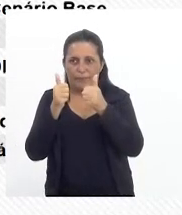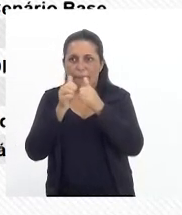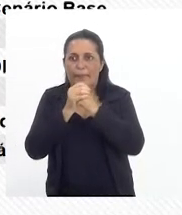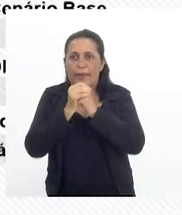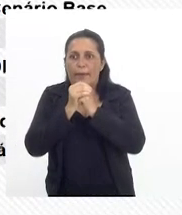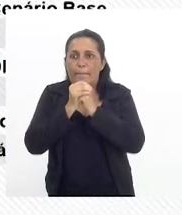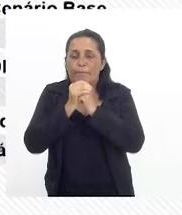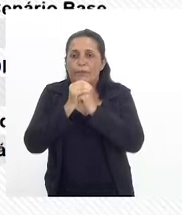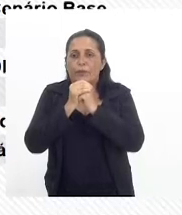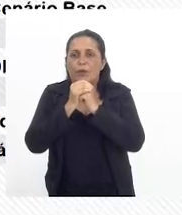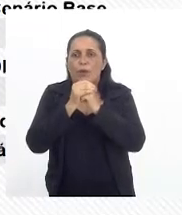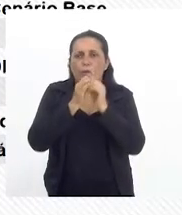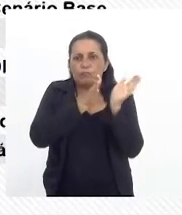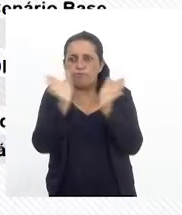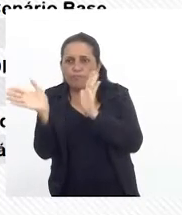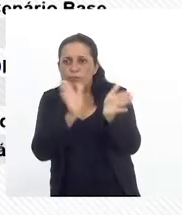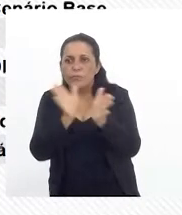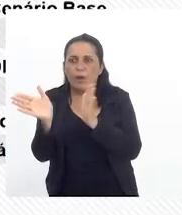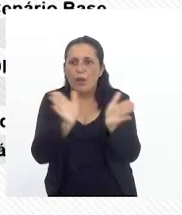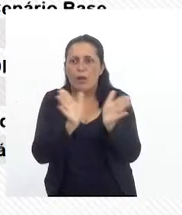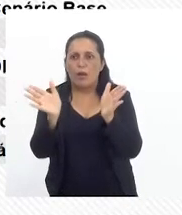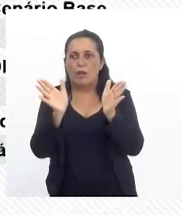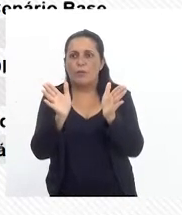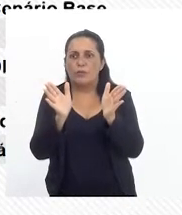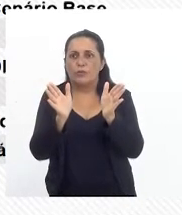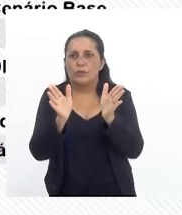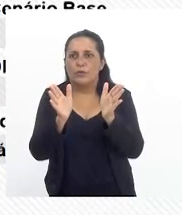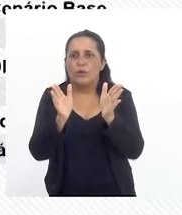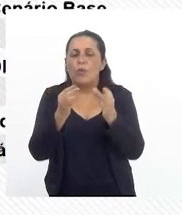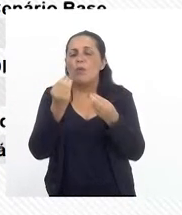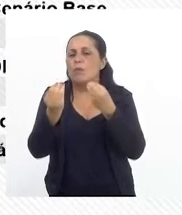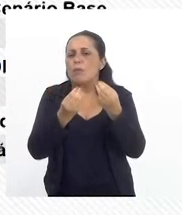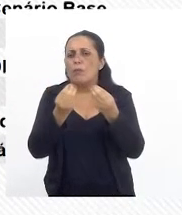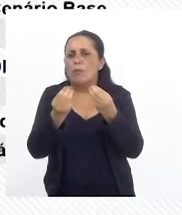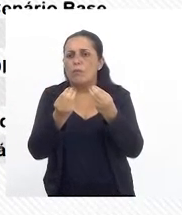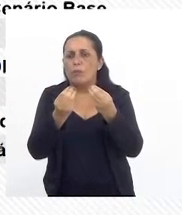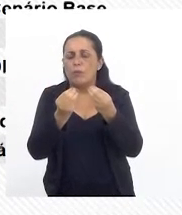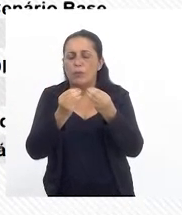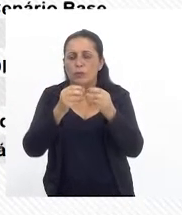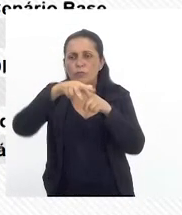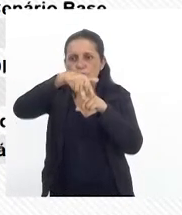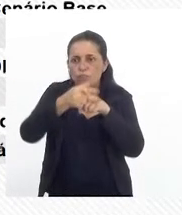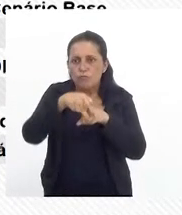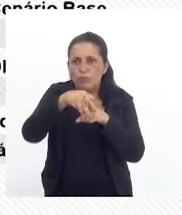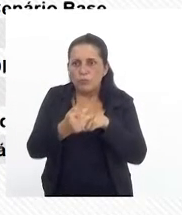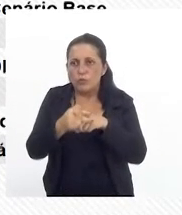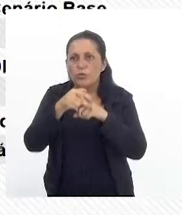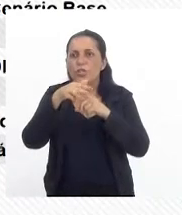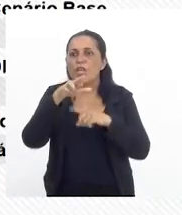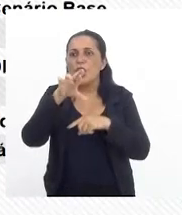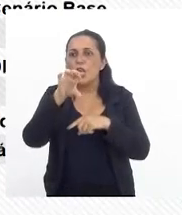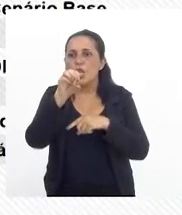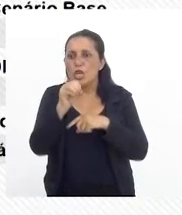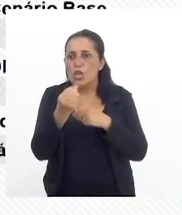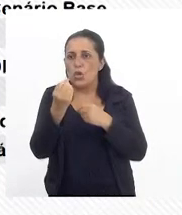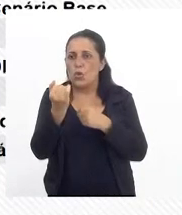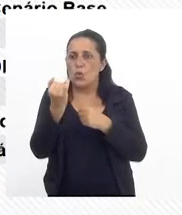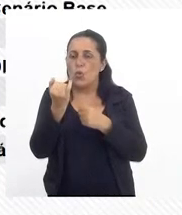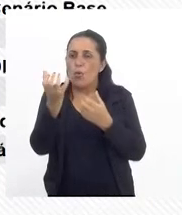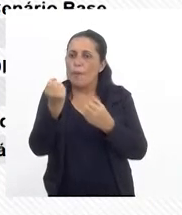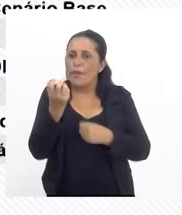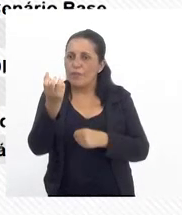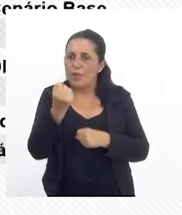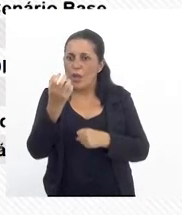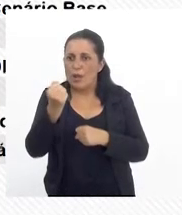consolidado os parâmetros a parte também dos ajustes com o rio previdência o Sérgio Aureliano tem